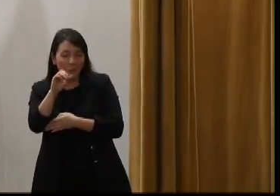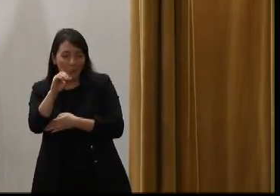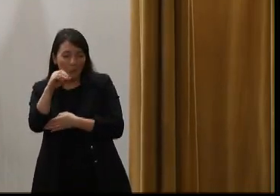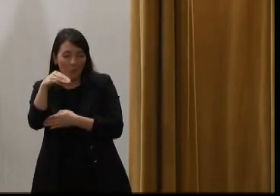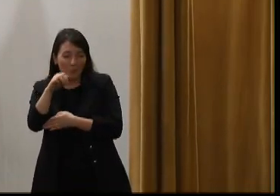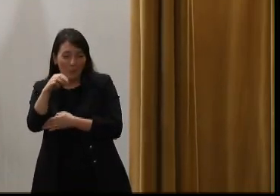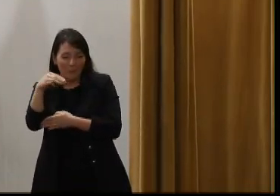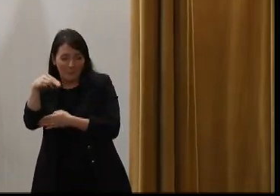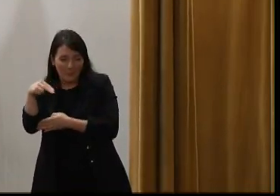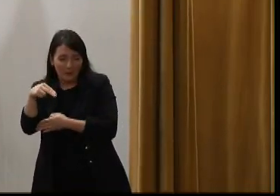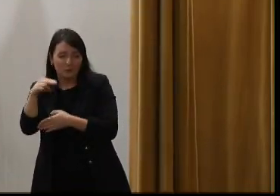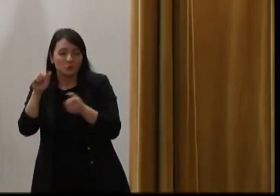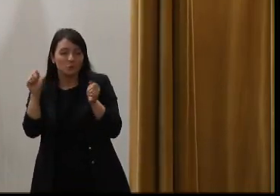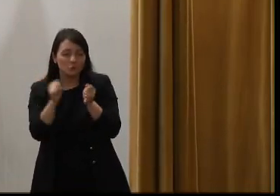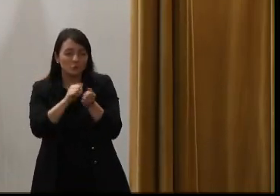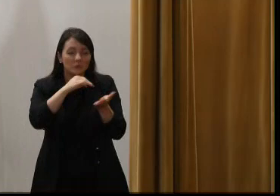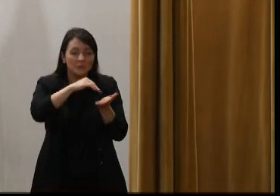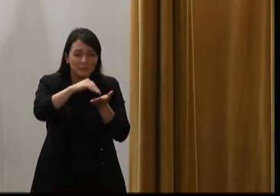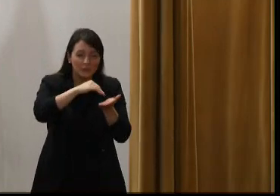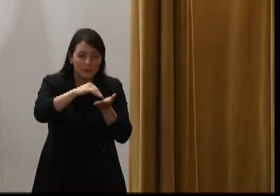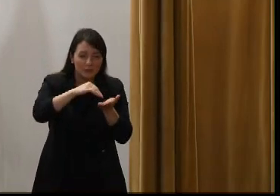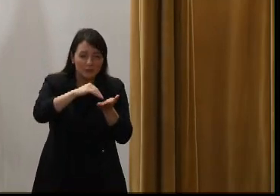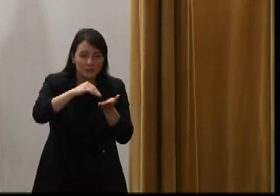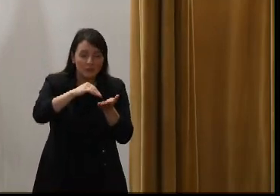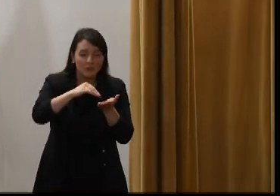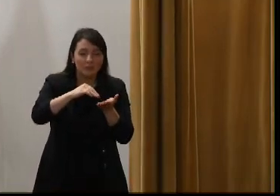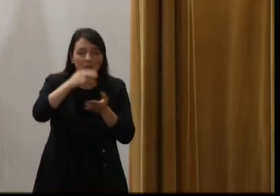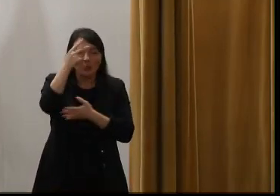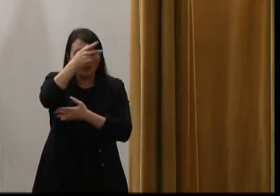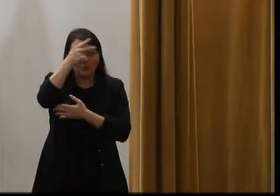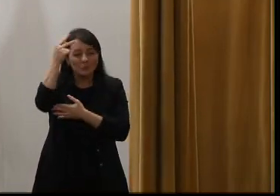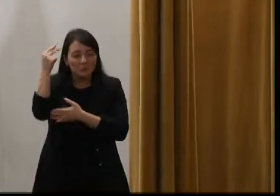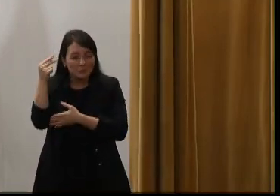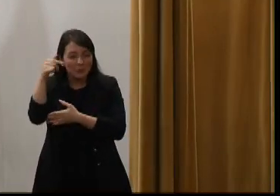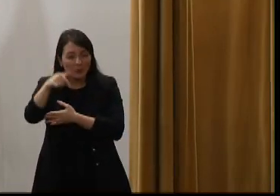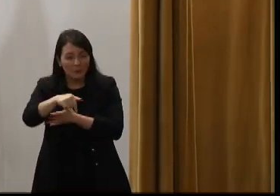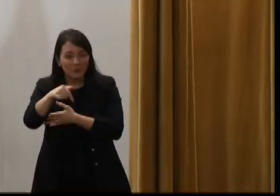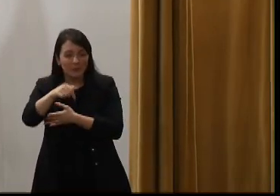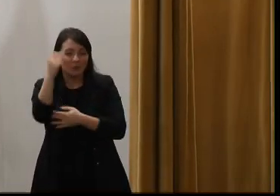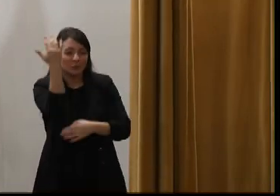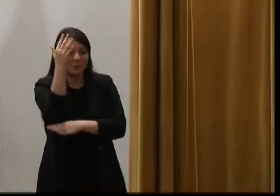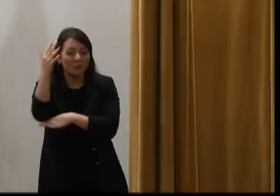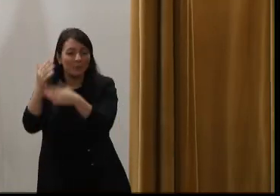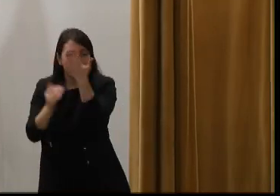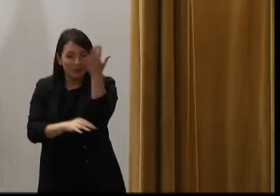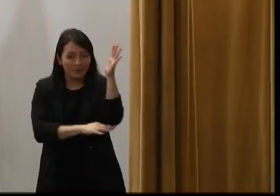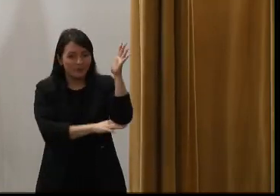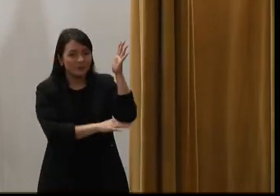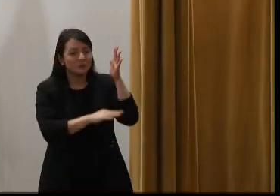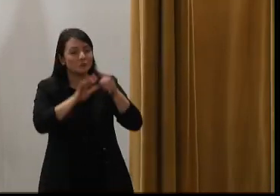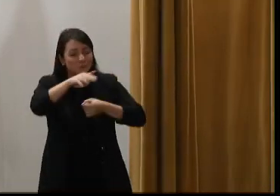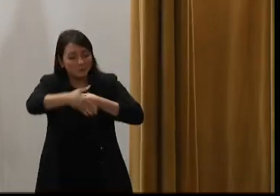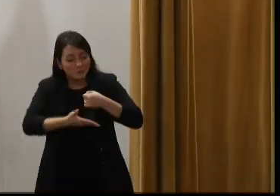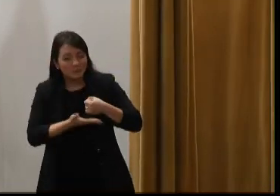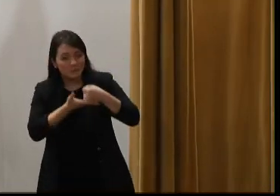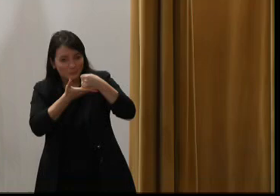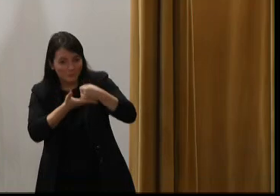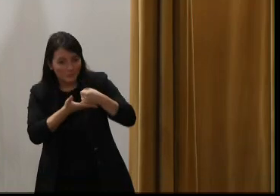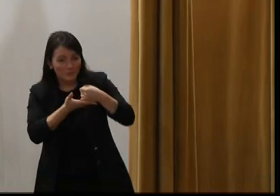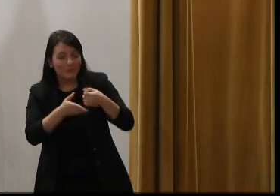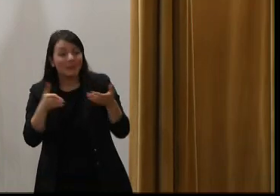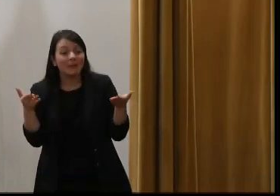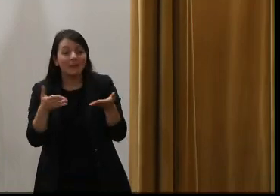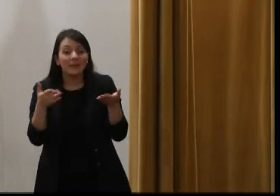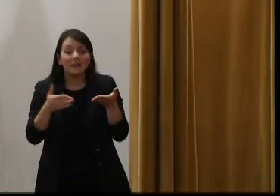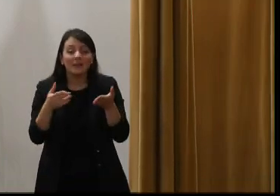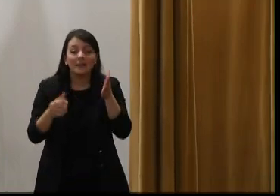com a Secretaria Municipal do Meio Ambiente, Urbanismo e Sustentabilidade, tem a satisfação de dar início à 6ª